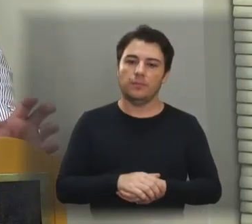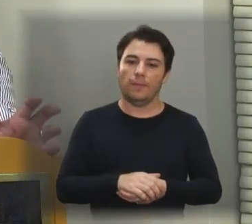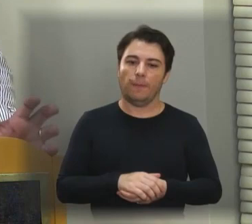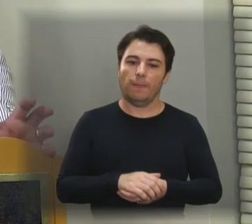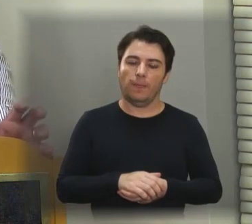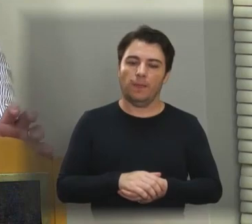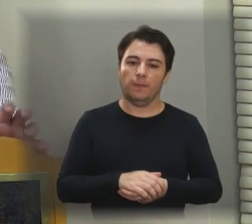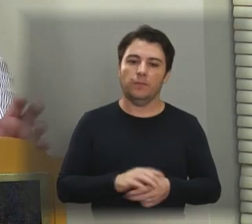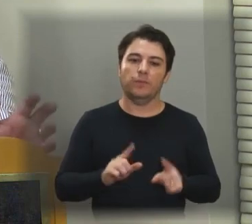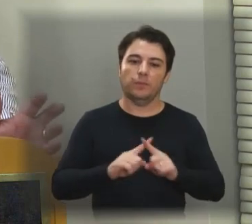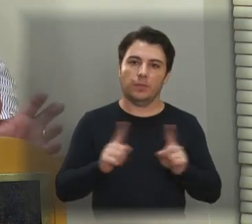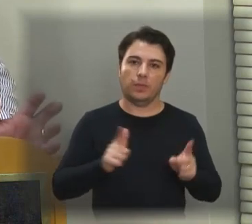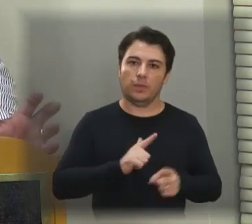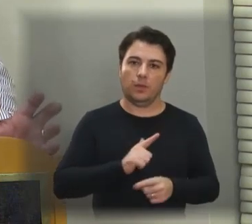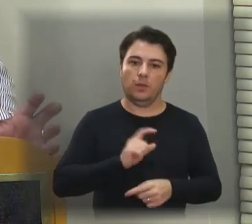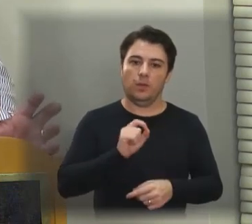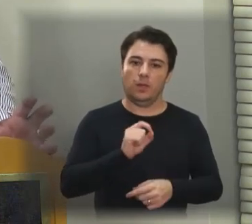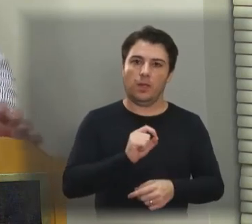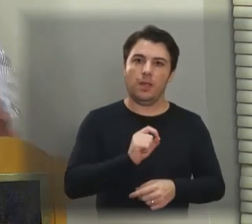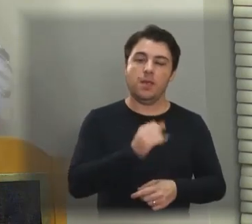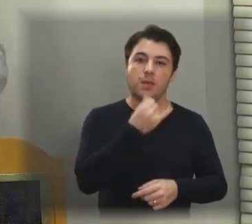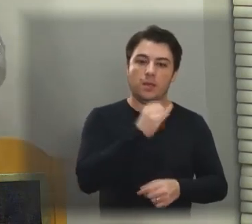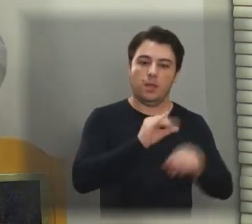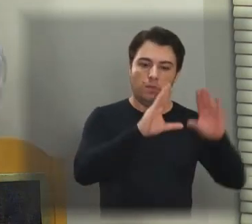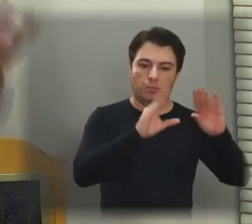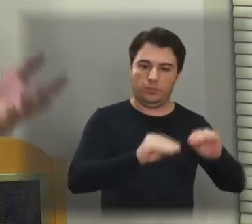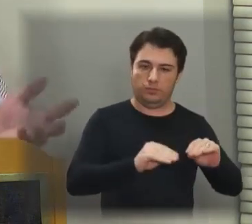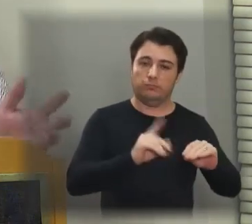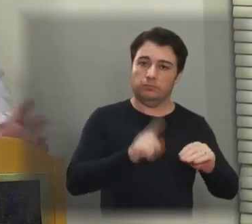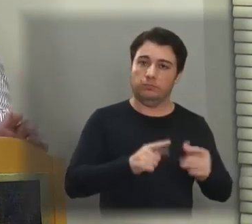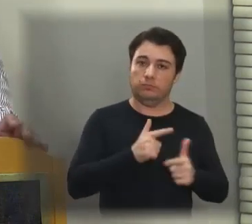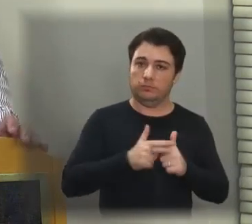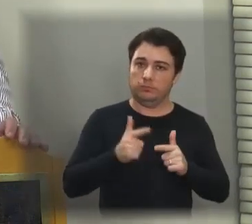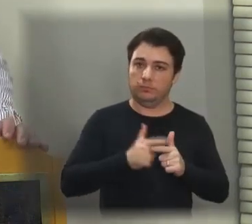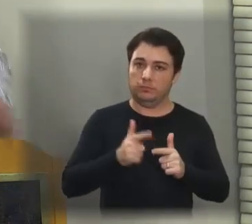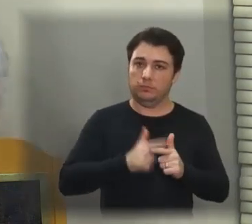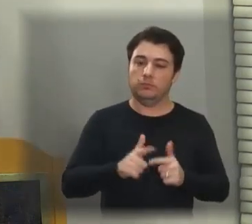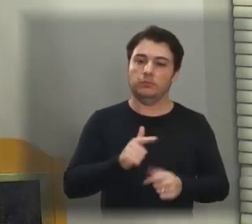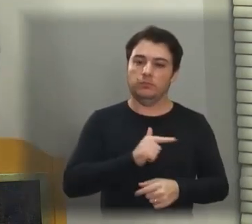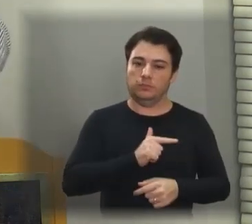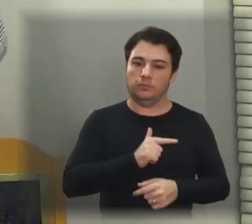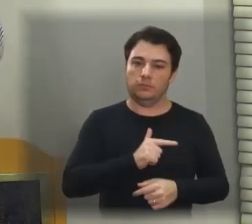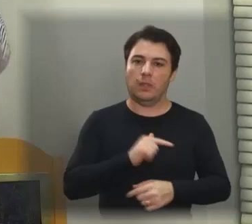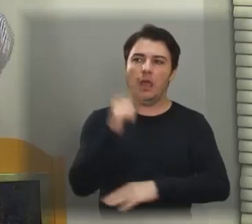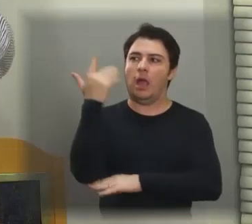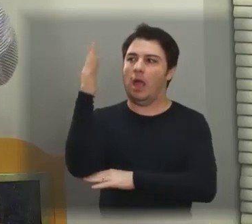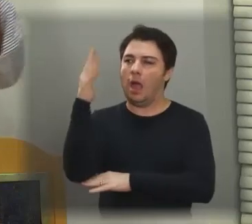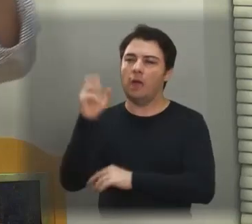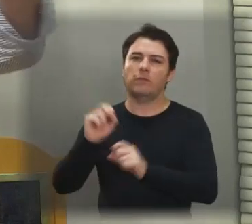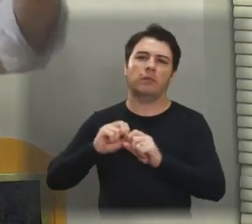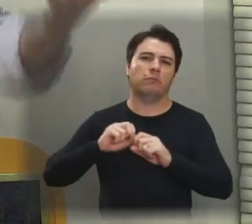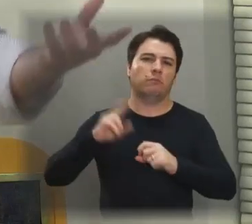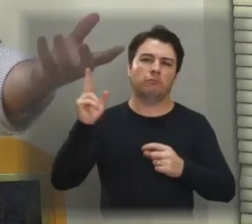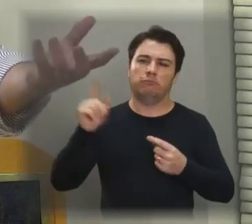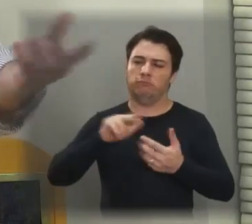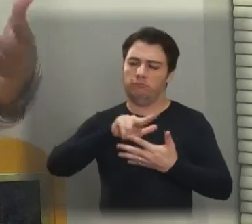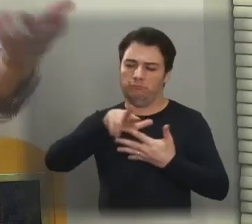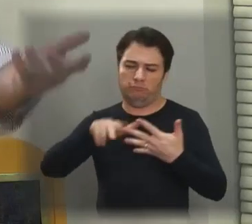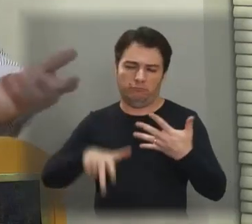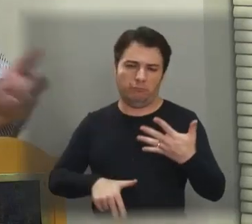a situação e a falta de energia desligou para algum problema externa árvore A barramento